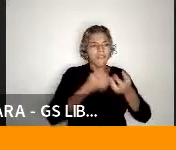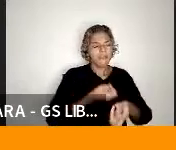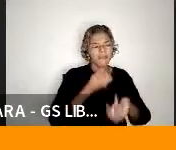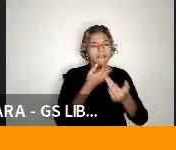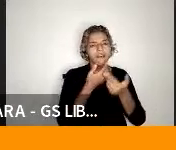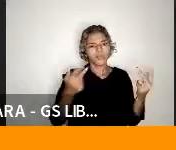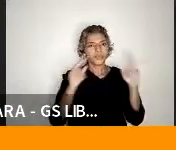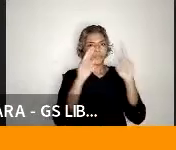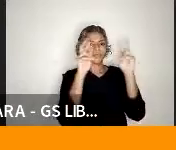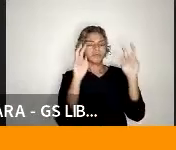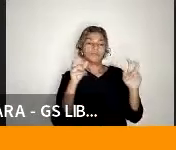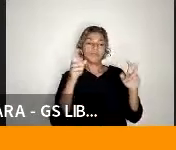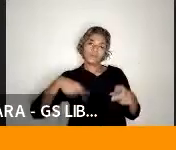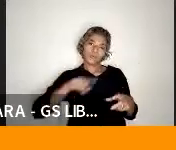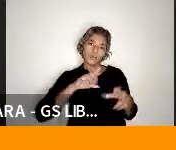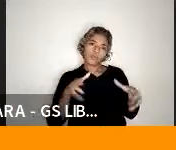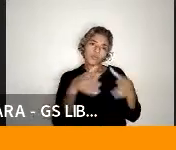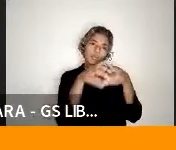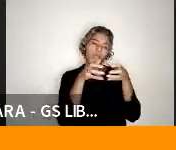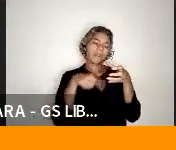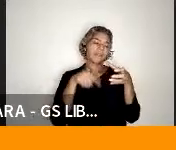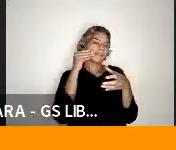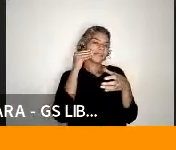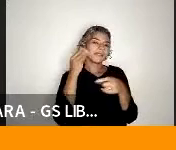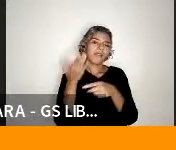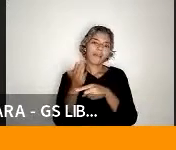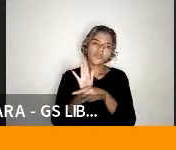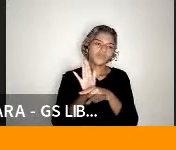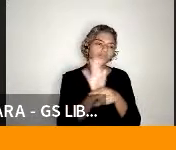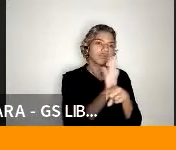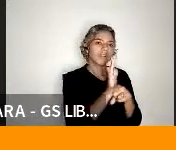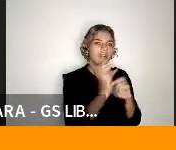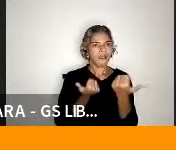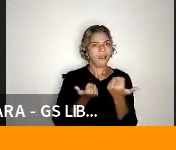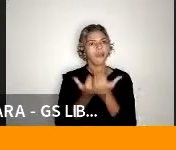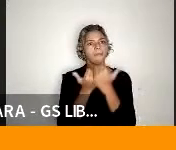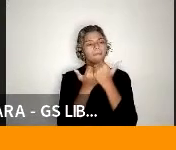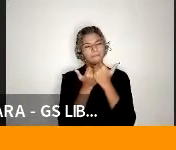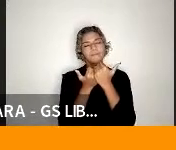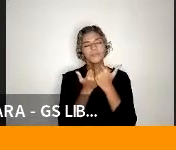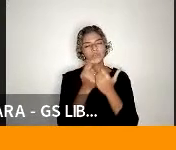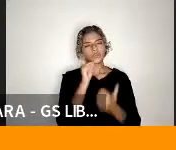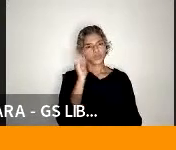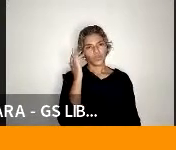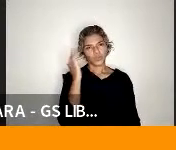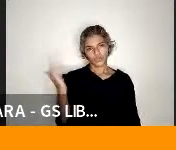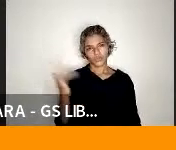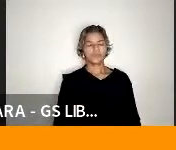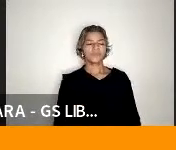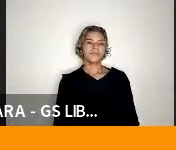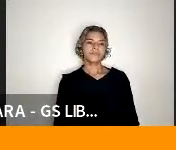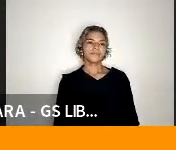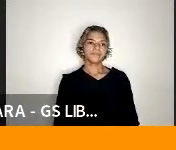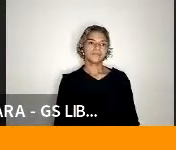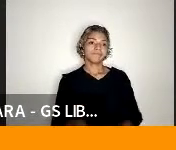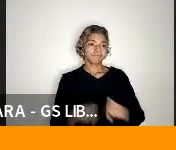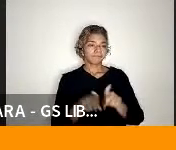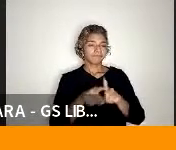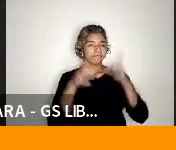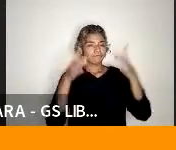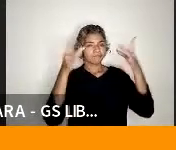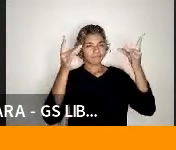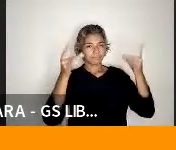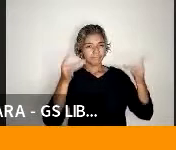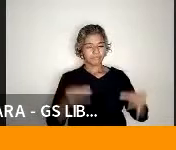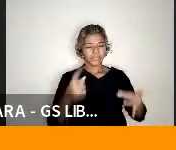lugar tem sido, de alguma forma, tentar contribuir para apoiar esse enfrentamento cotidiano. E aí, descrevendo assim, né, algumas ações que a gente tem feito,